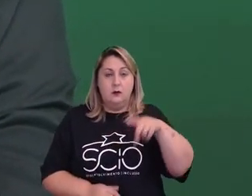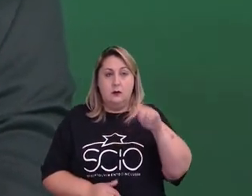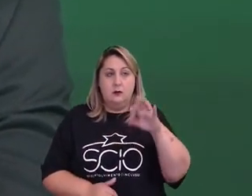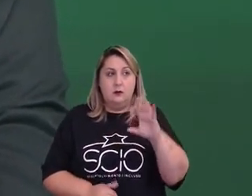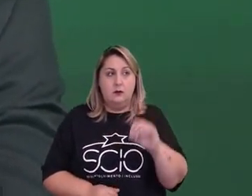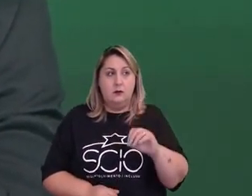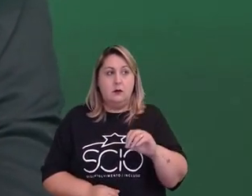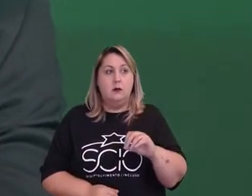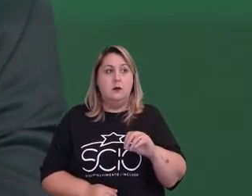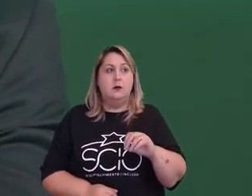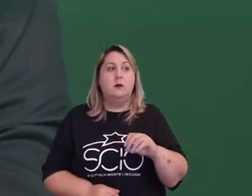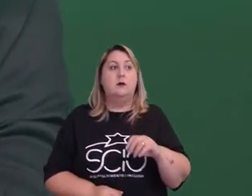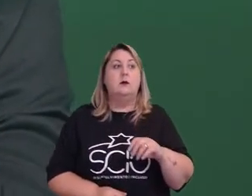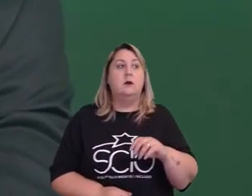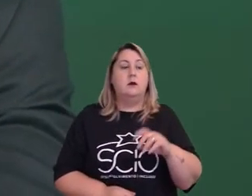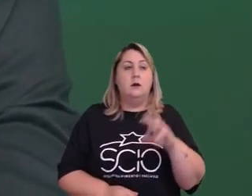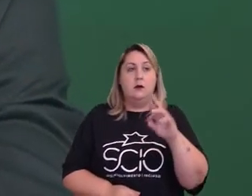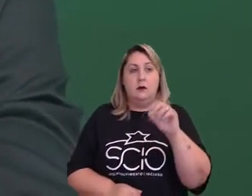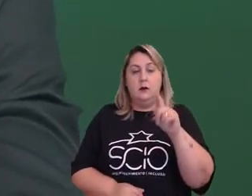@AngeloOtávioOficial e